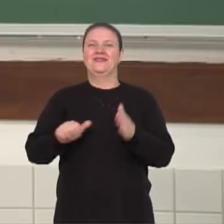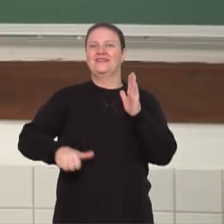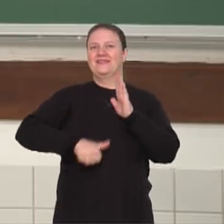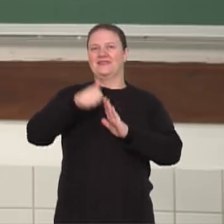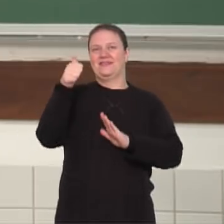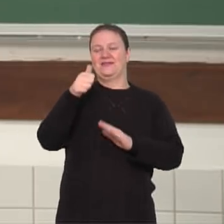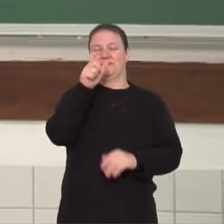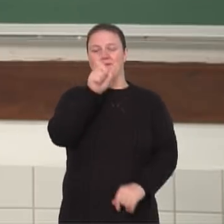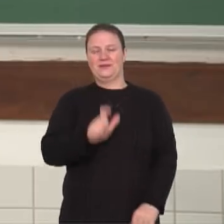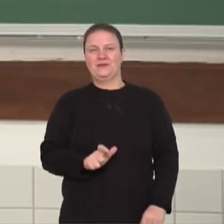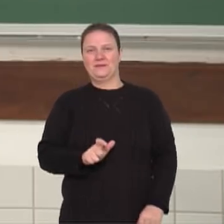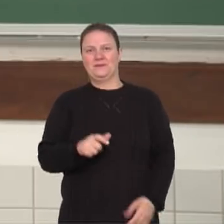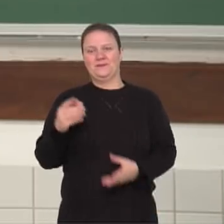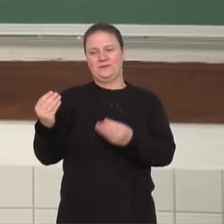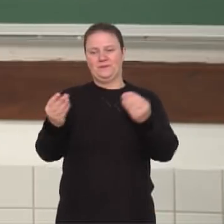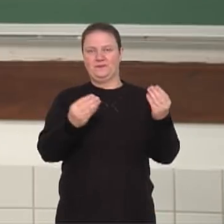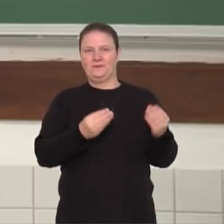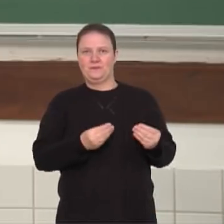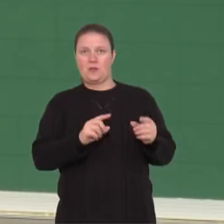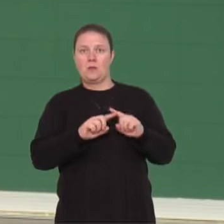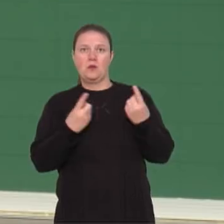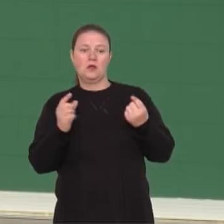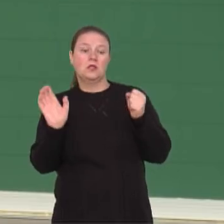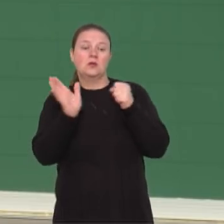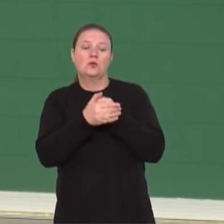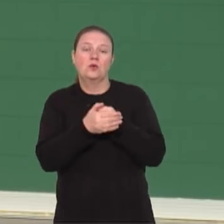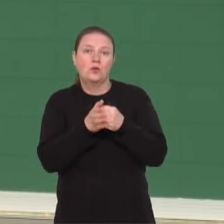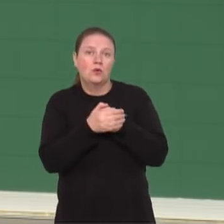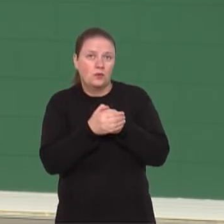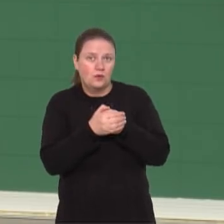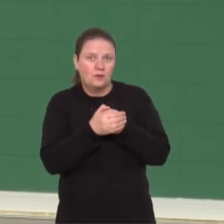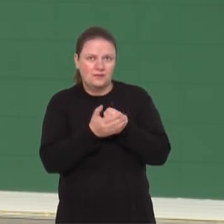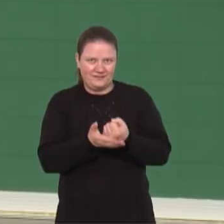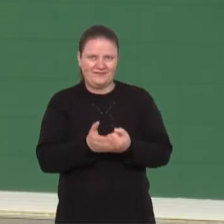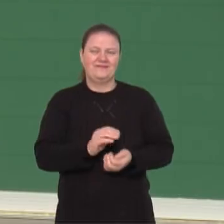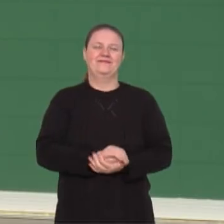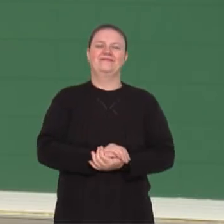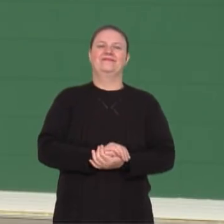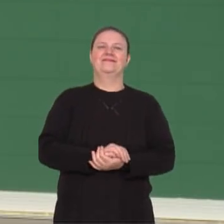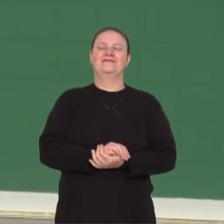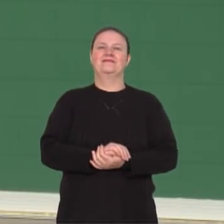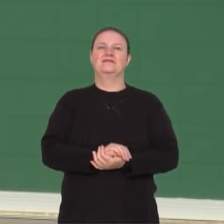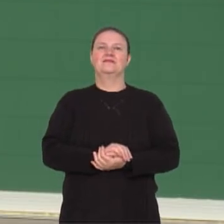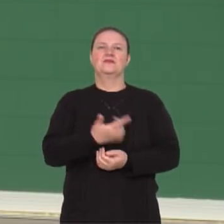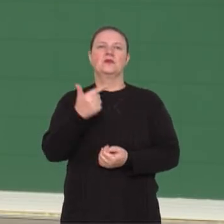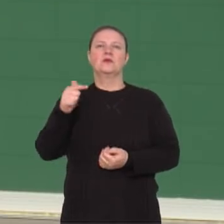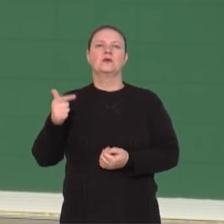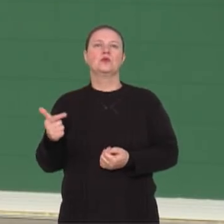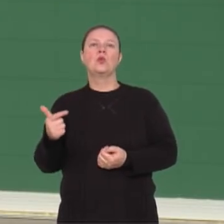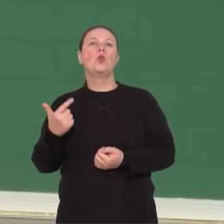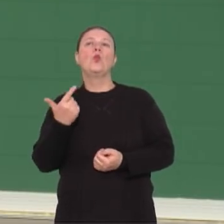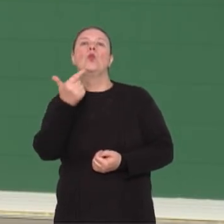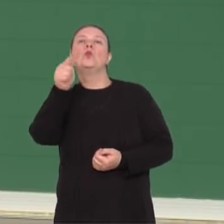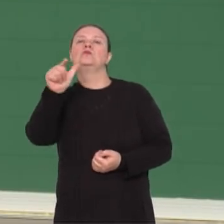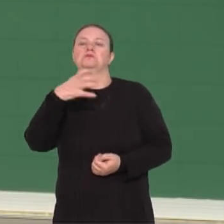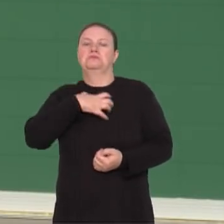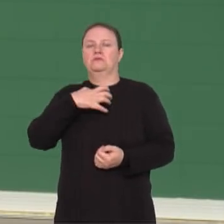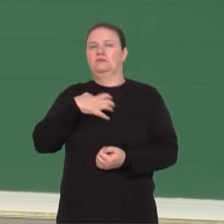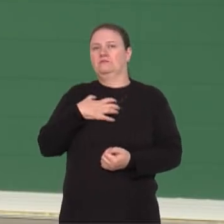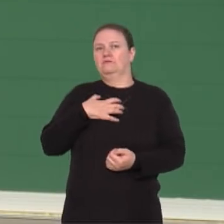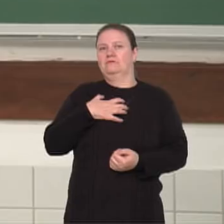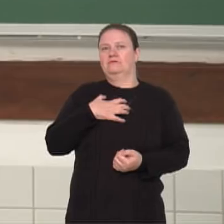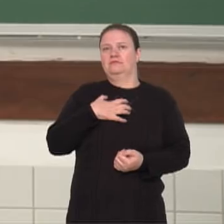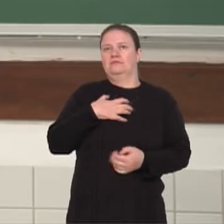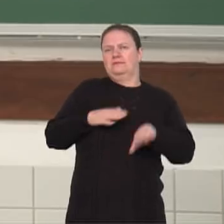plural, portanto, mas está escondido, está oculto. Por isso, eu vou chamar de sujeito oculto. Né? Não existe outra possibilidade, que às vezes é